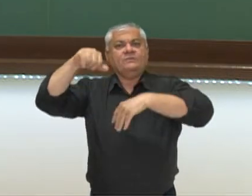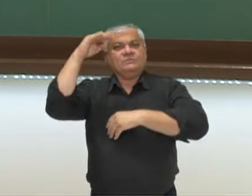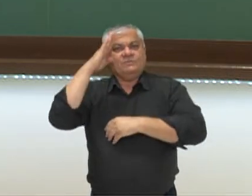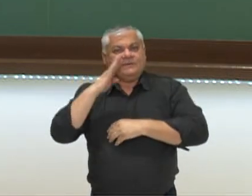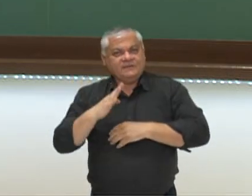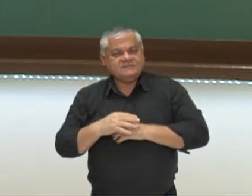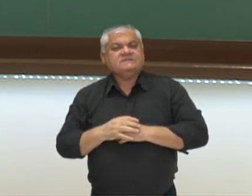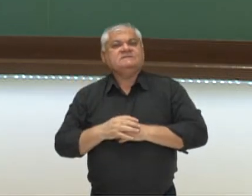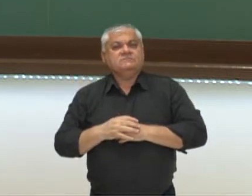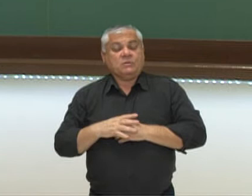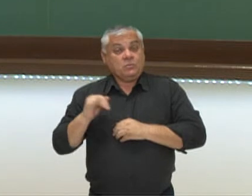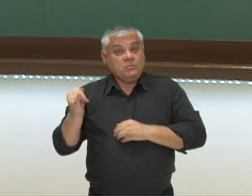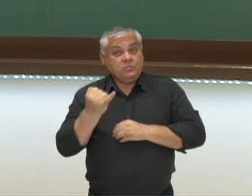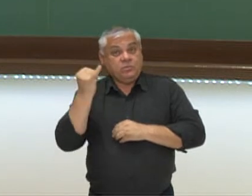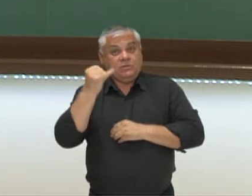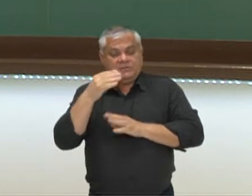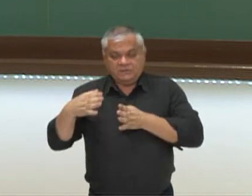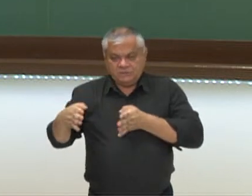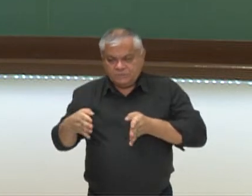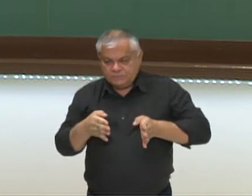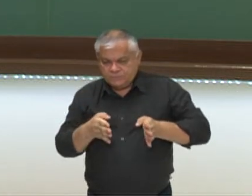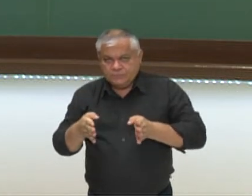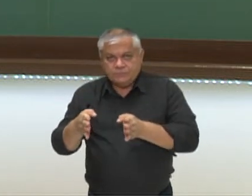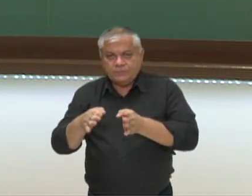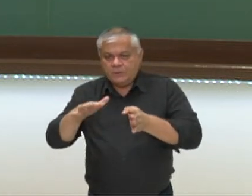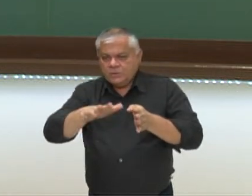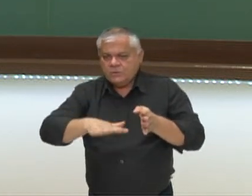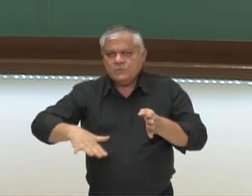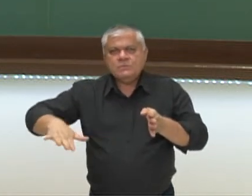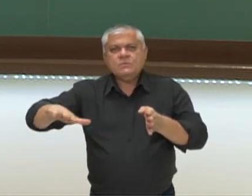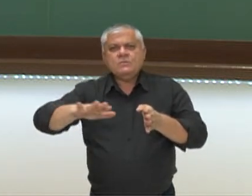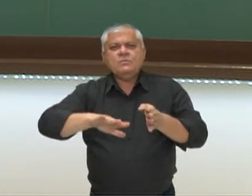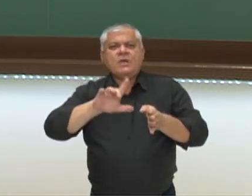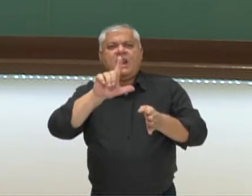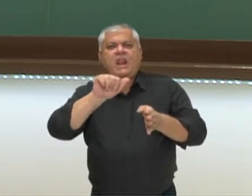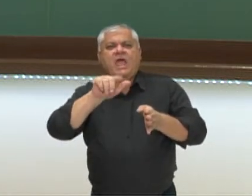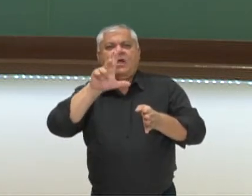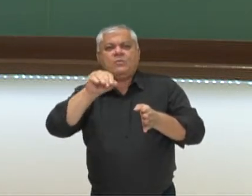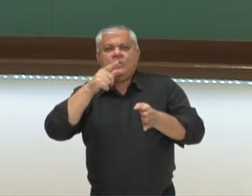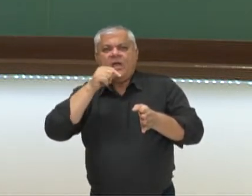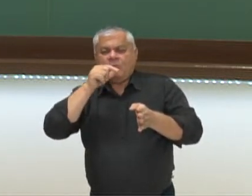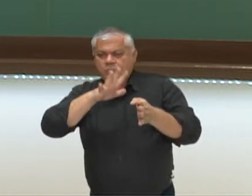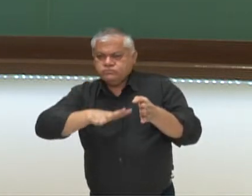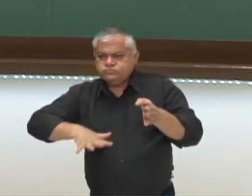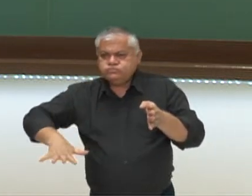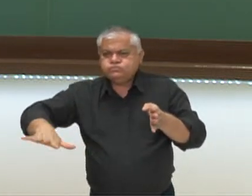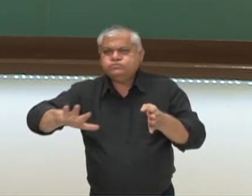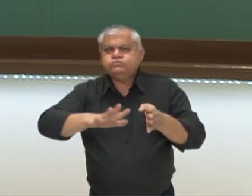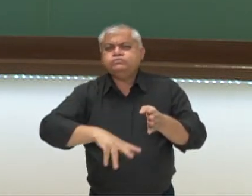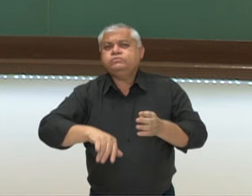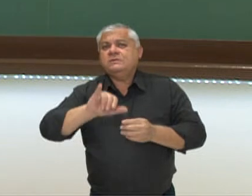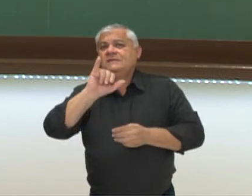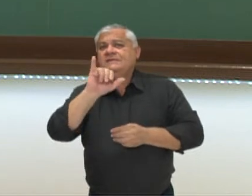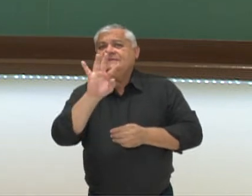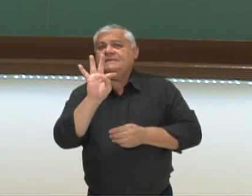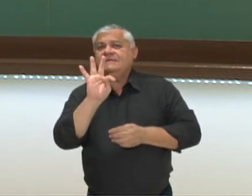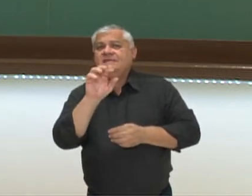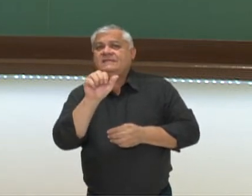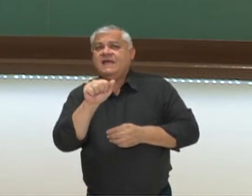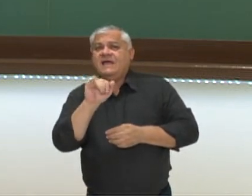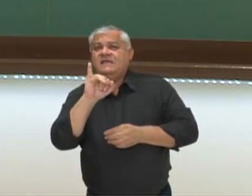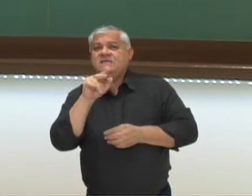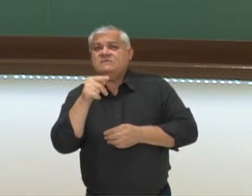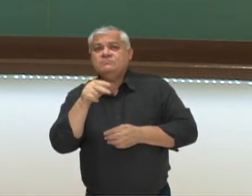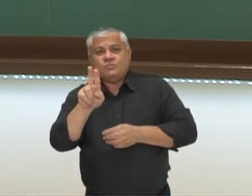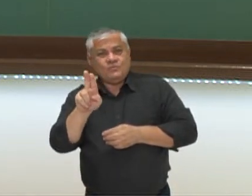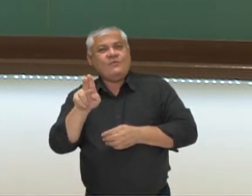e também a existência do lago de Itaipu, que ocupa toda essa área dessa bacia hidrográfica, estendendo-se inclusive para outras